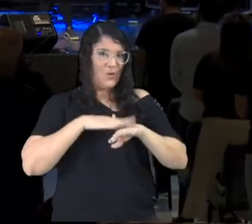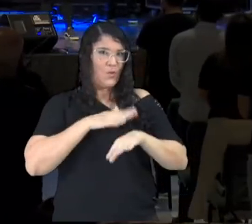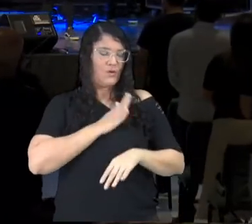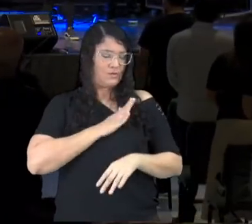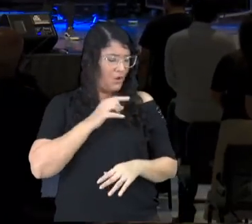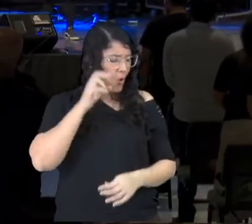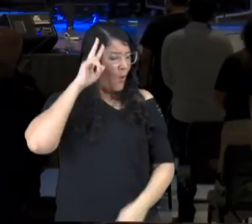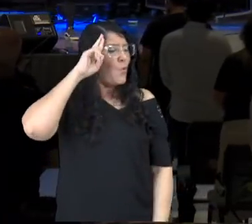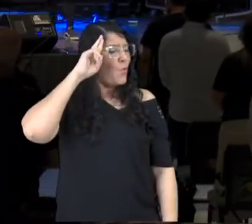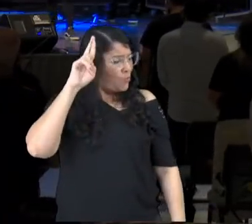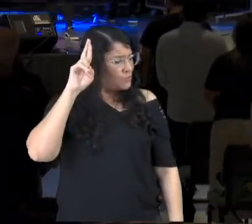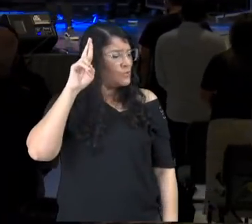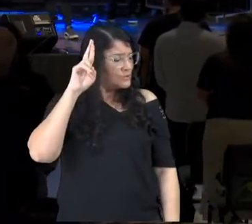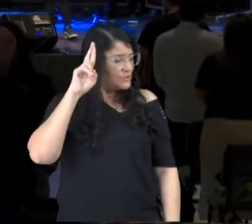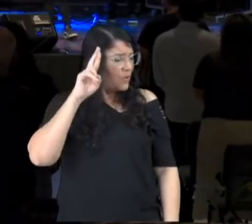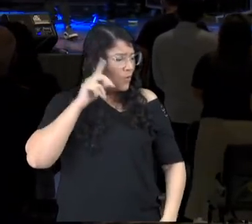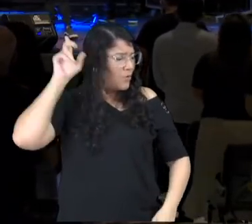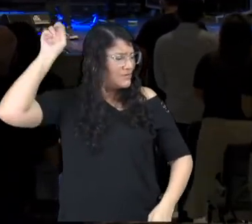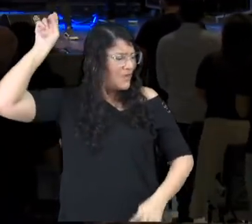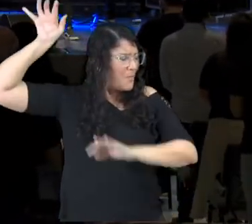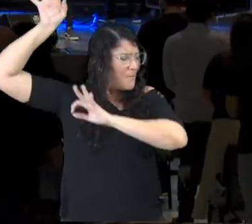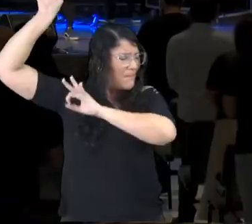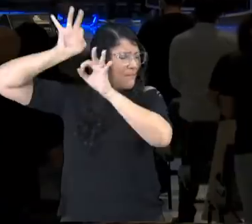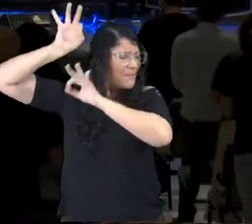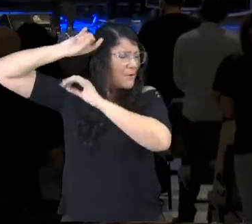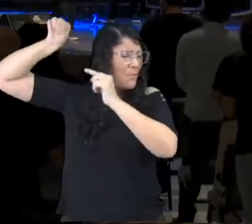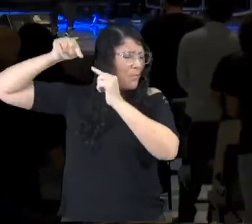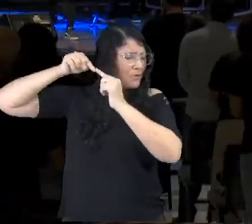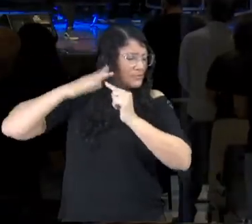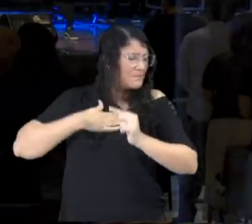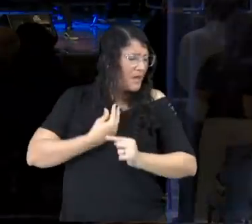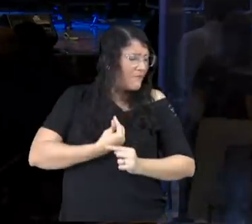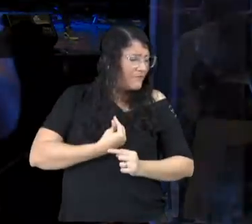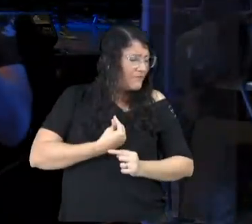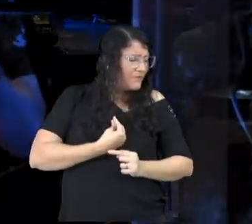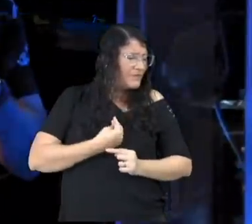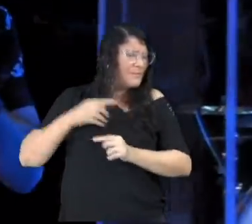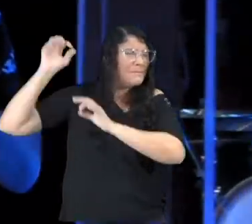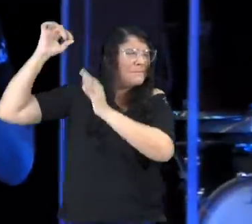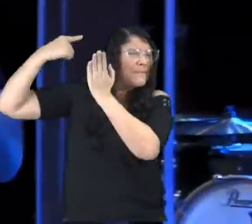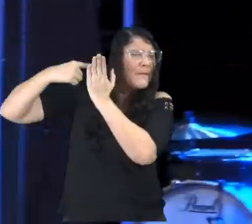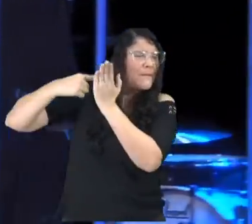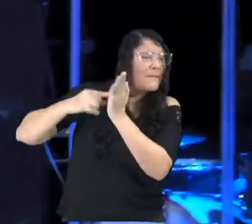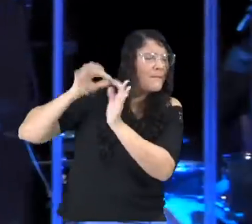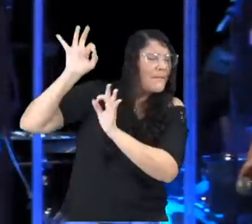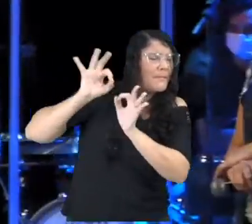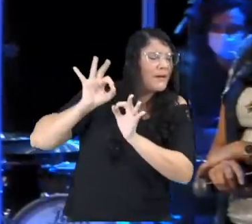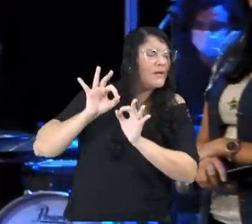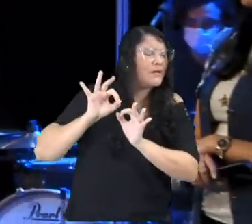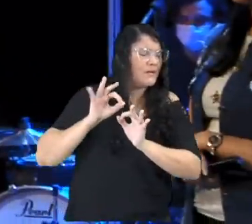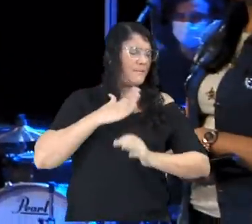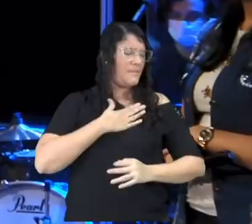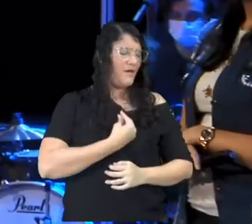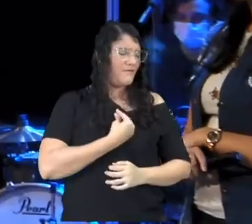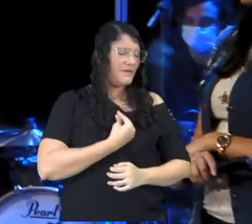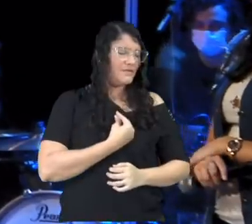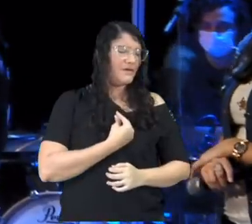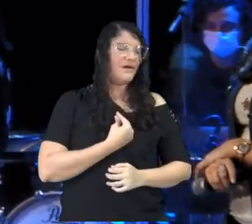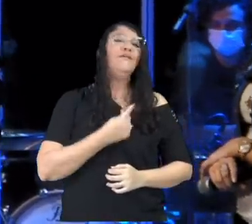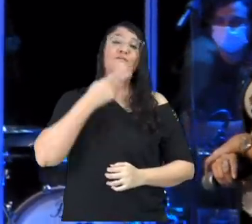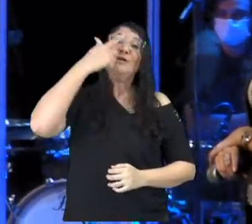Senhor cumprirá o seu propósito para comigo. Diga isso: o Senhor cumprirá o